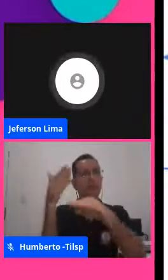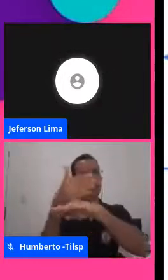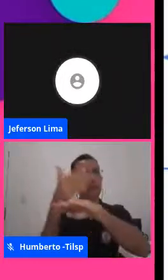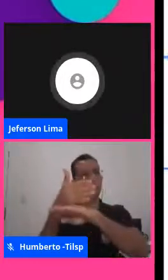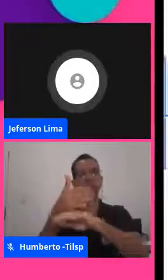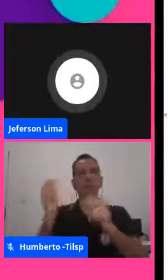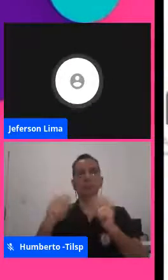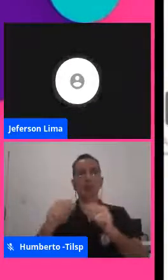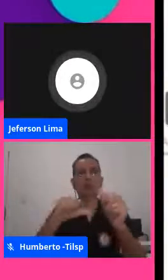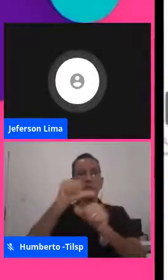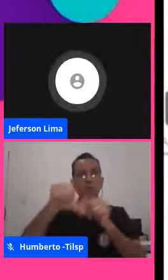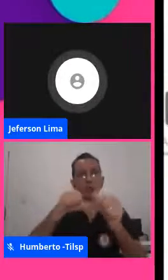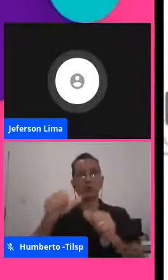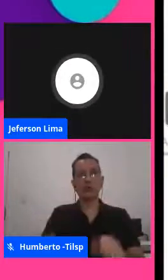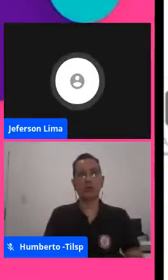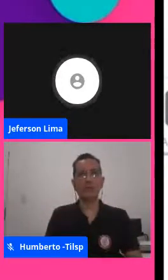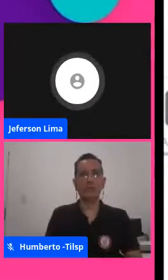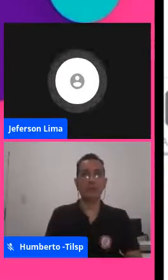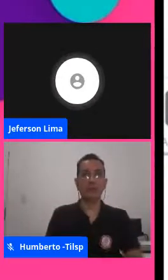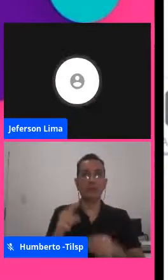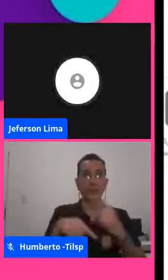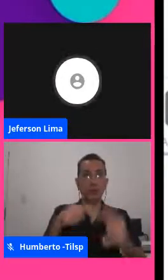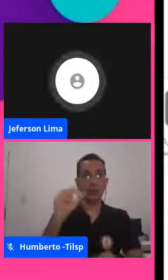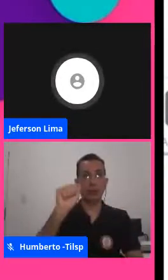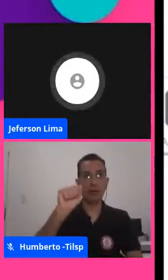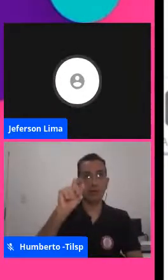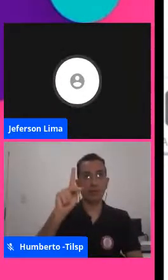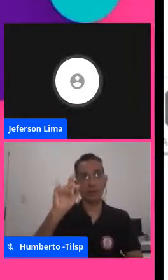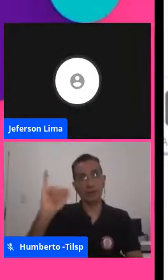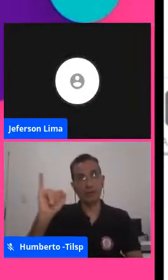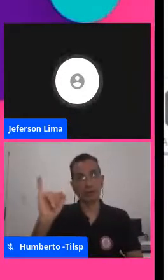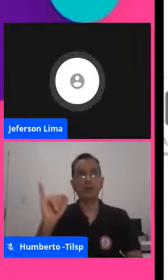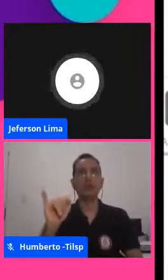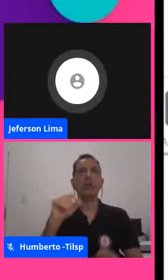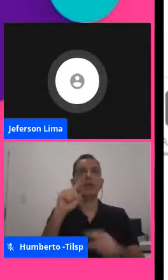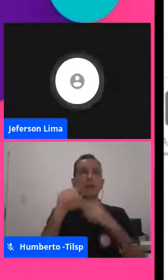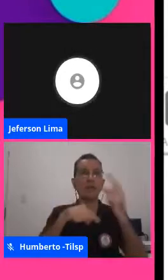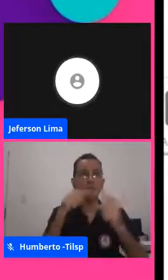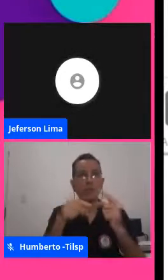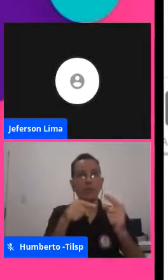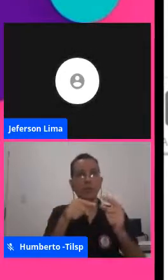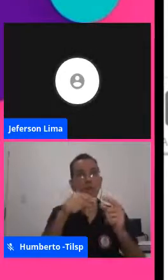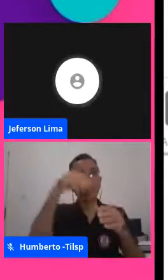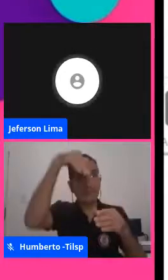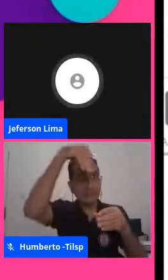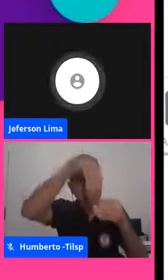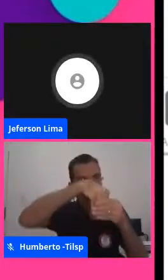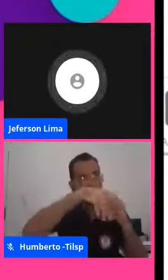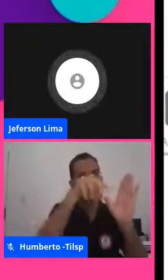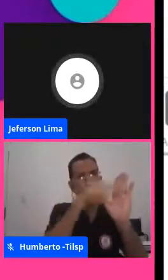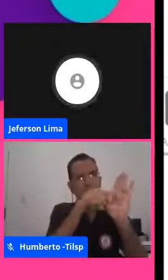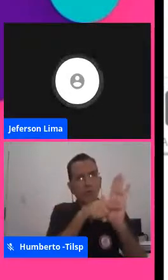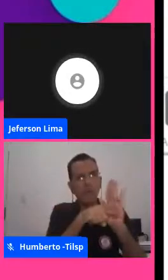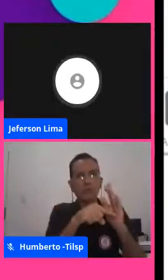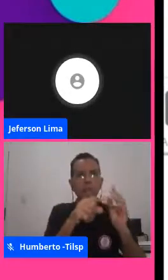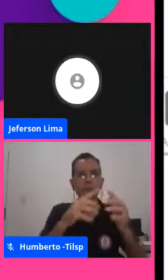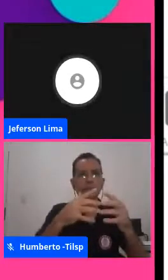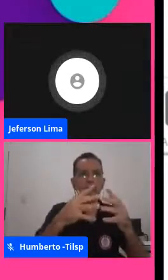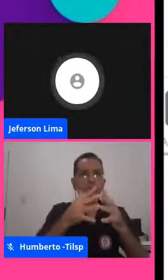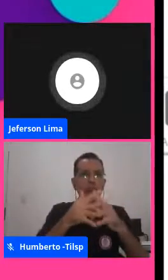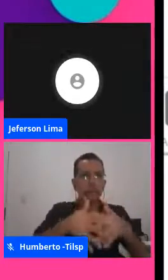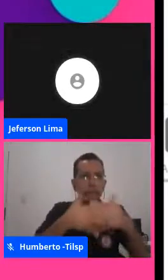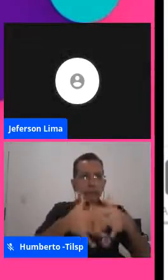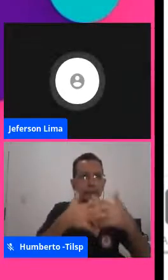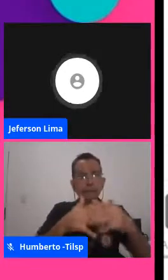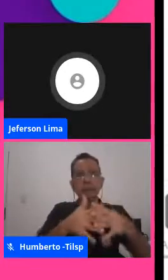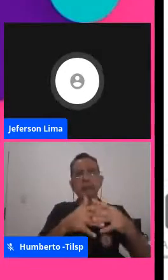API, que ela vai analisar o dado que a pessoa recebeu e reclamar, né, e indicar que não é possível inserir um dado se ele estiver